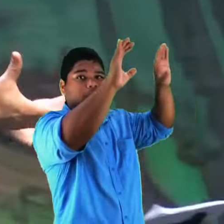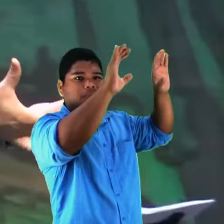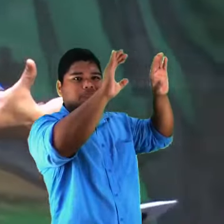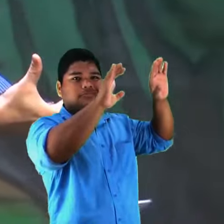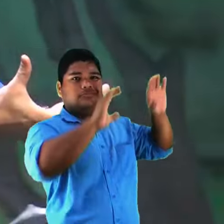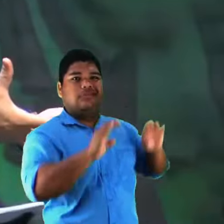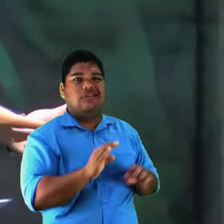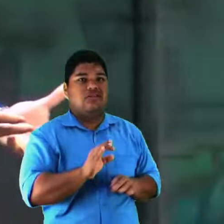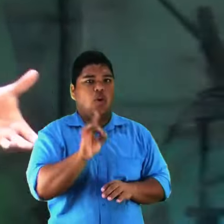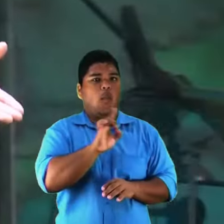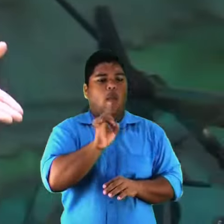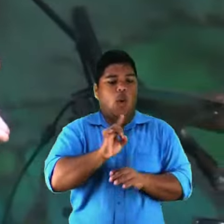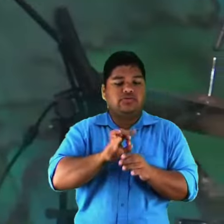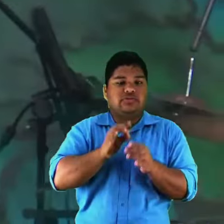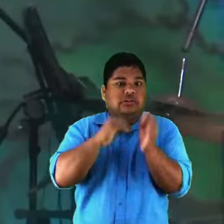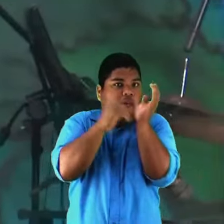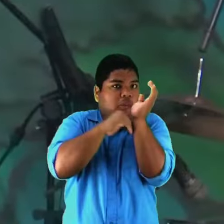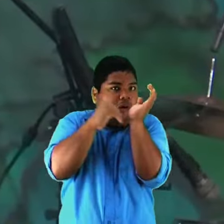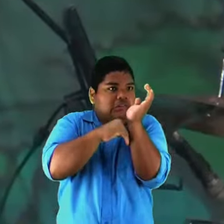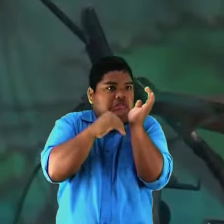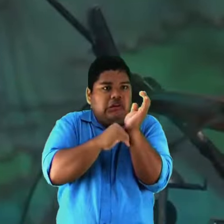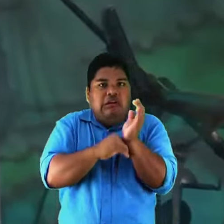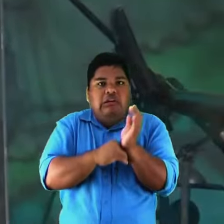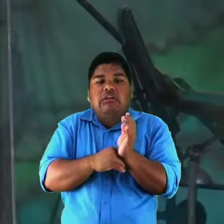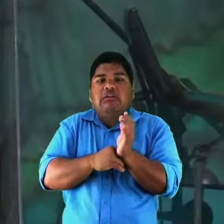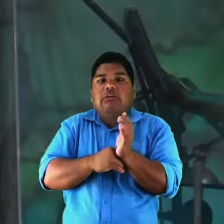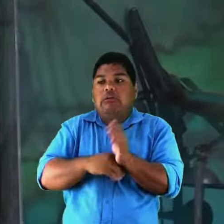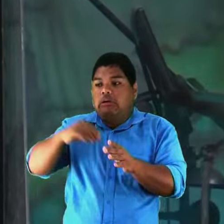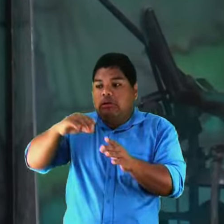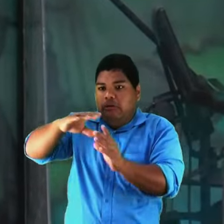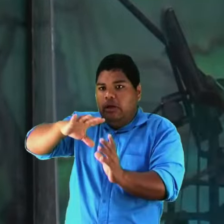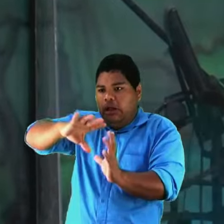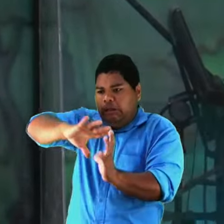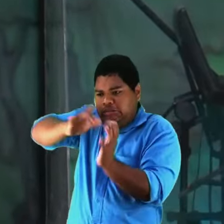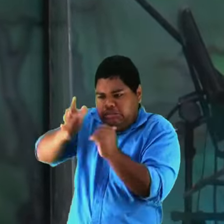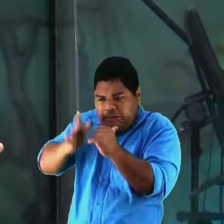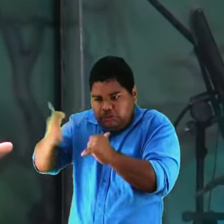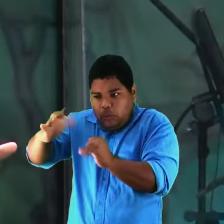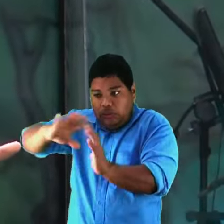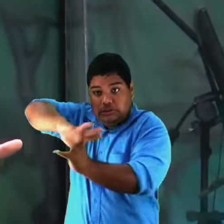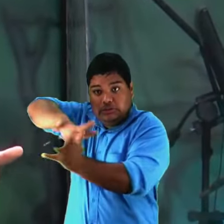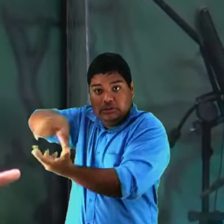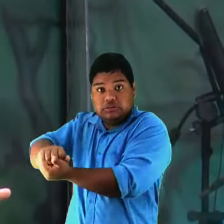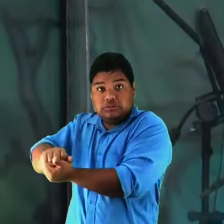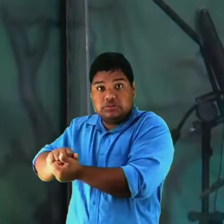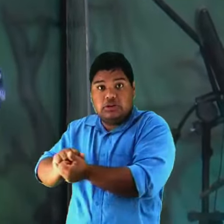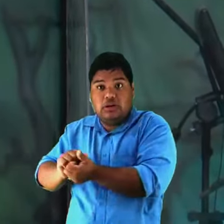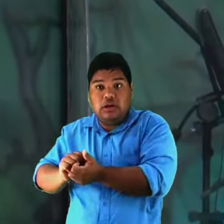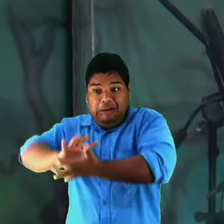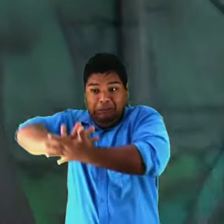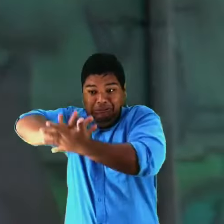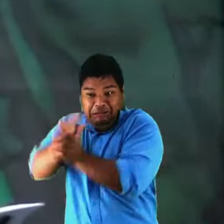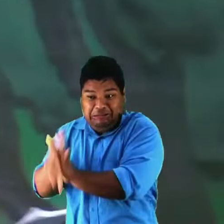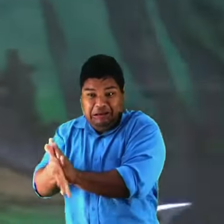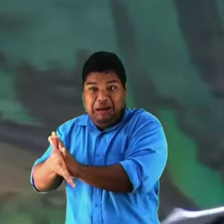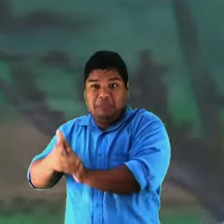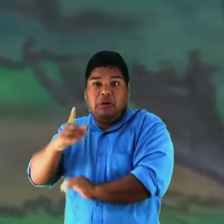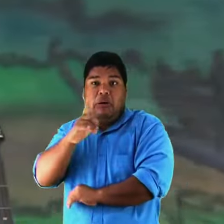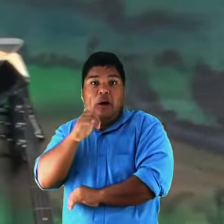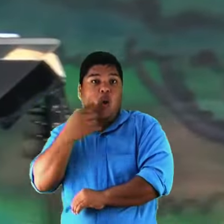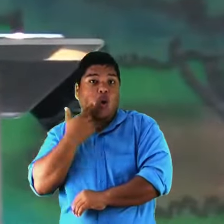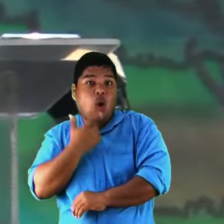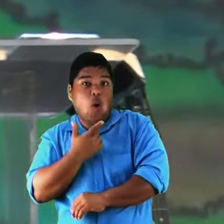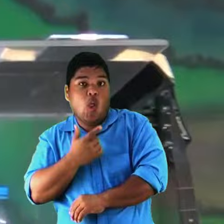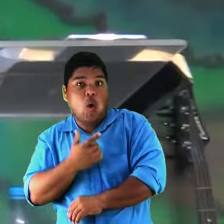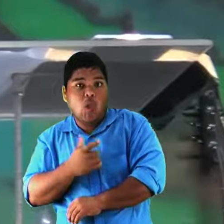tesouro na terra, onde a traça e a ferrugem corrói, e onde os ladrões cavam e